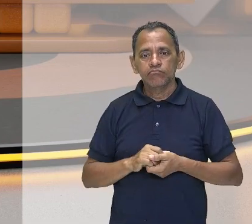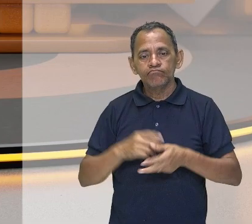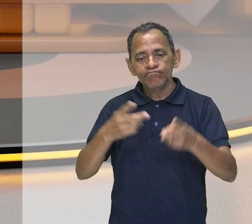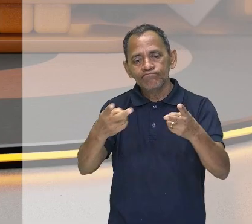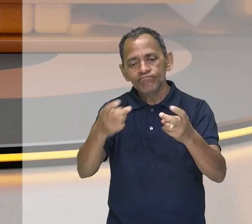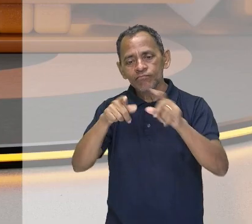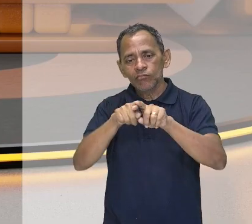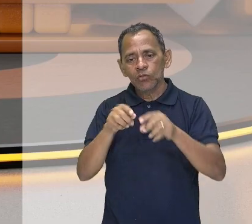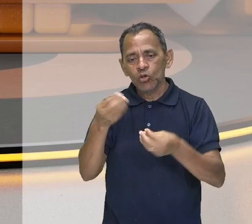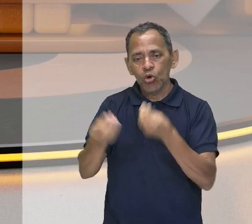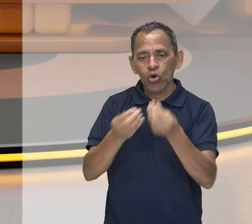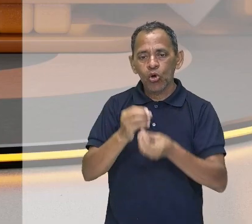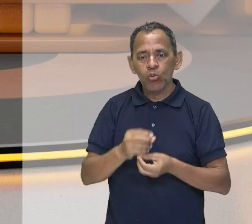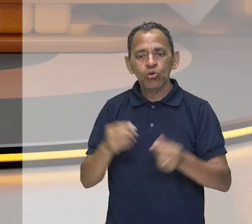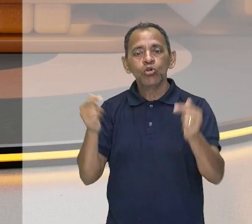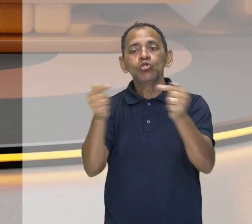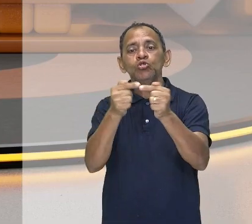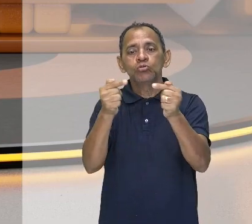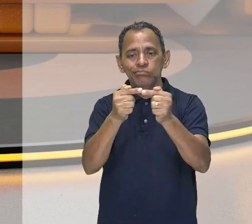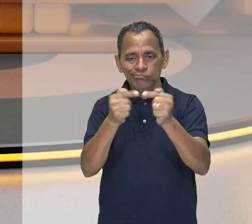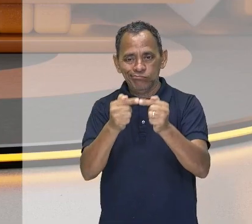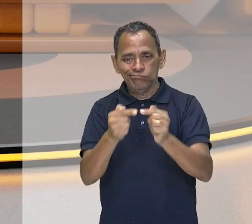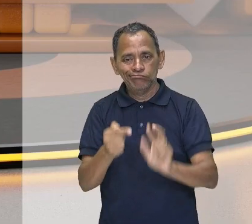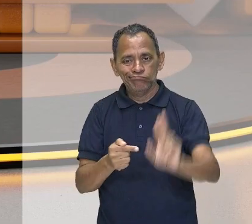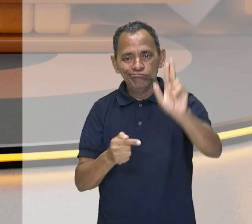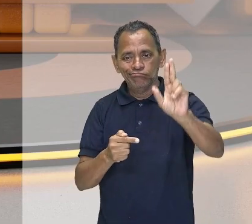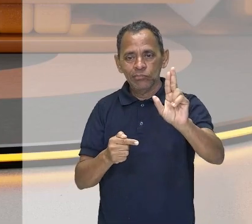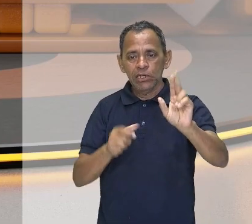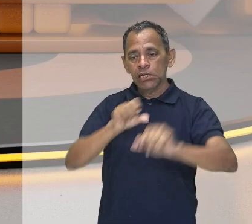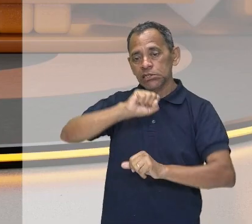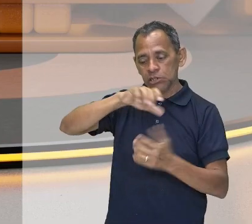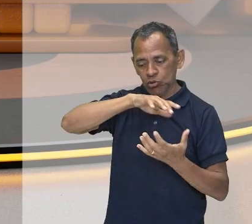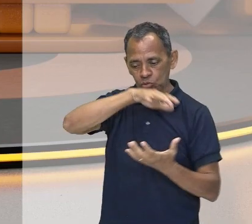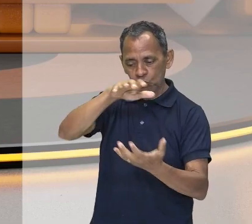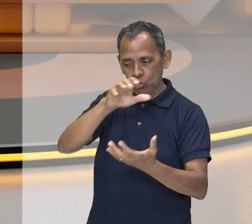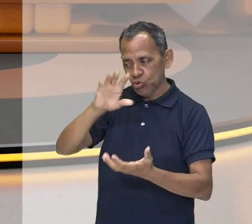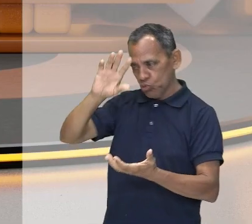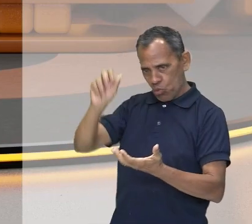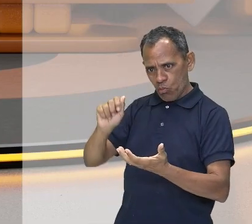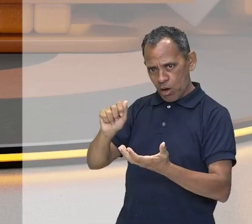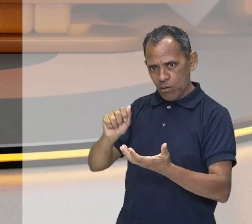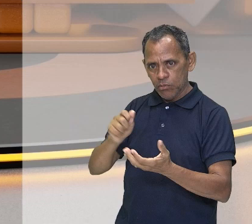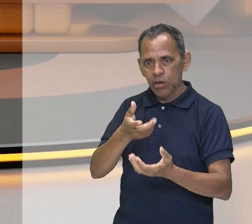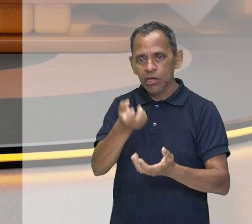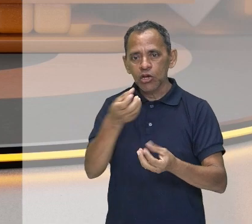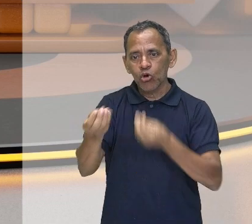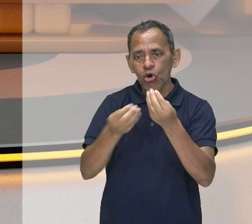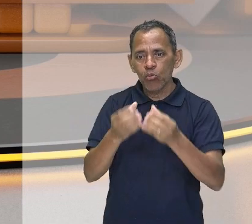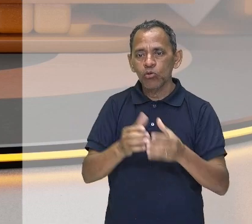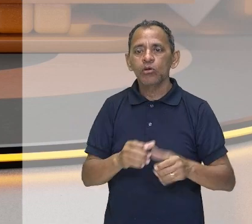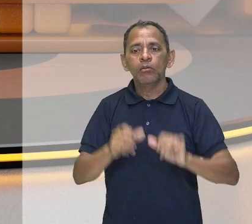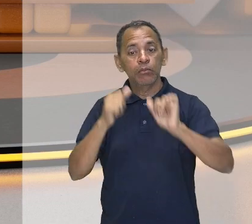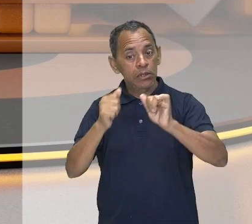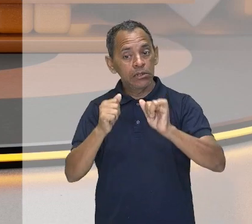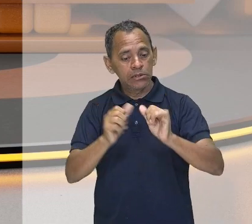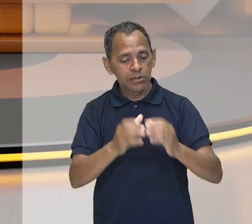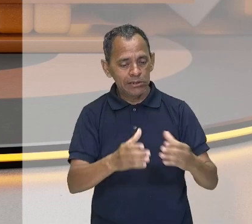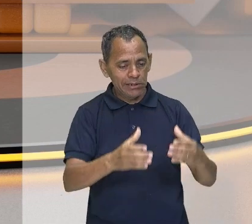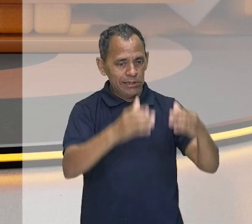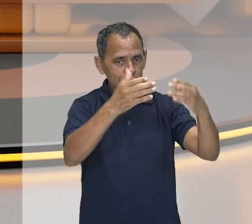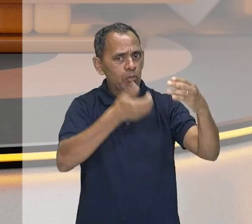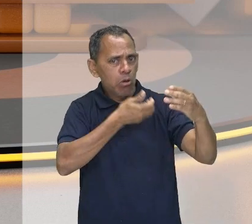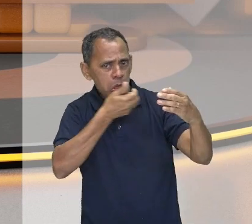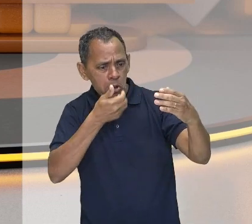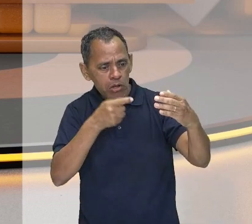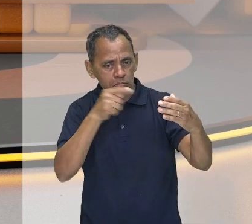quero representar. Se eu quero fazer um mapa do mundo, o mais indicado é que eu escolha a projeção cilíndrica. Se eu quero representar um hemisfério